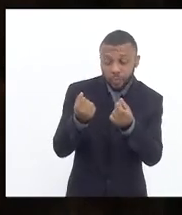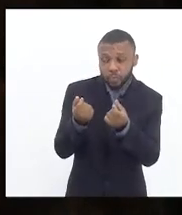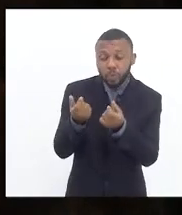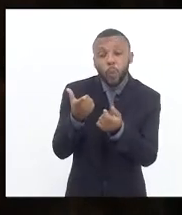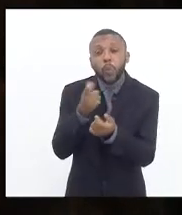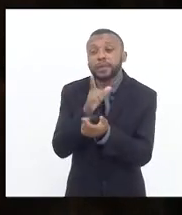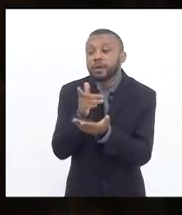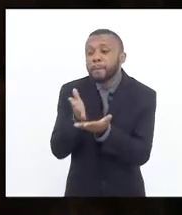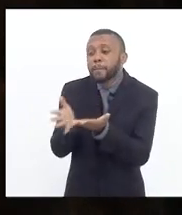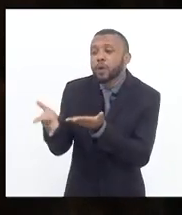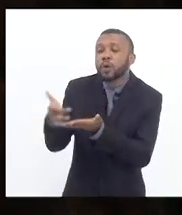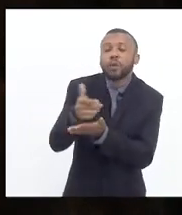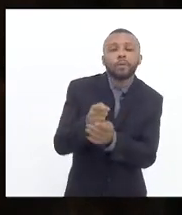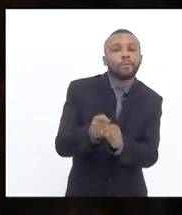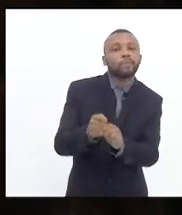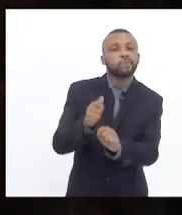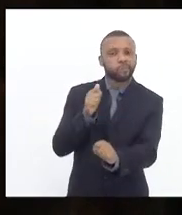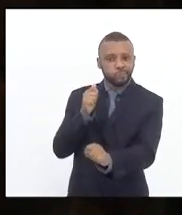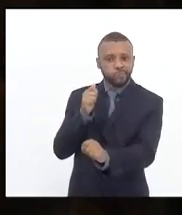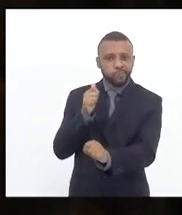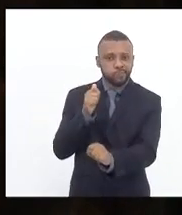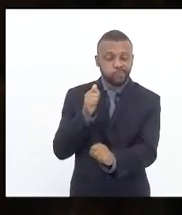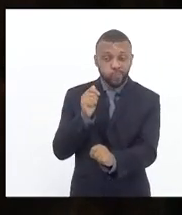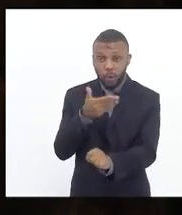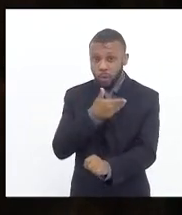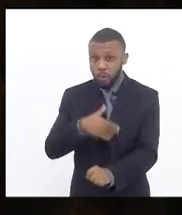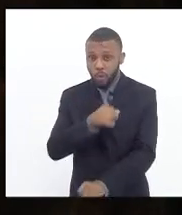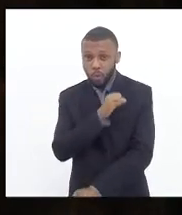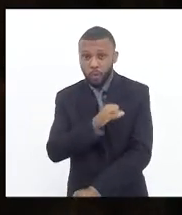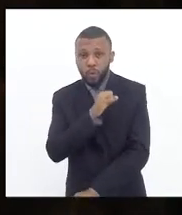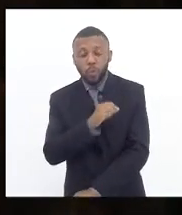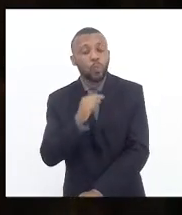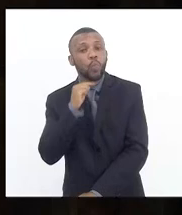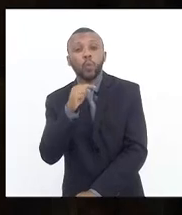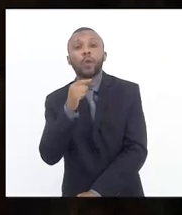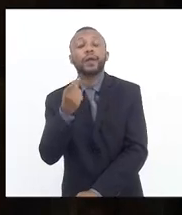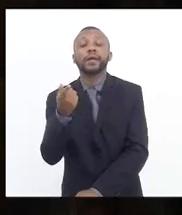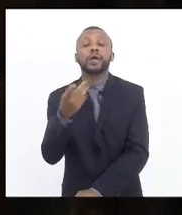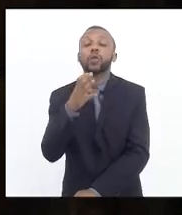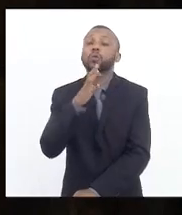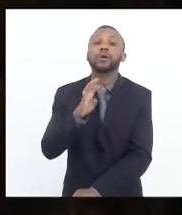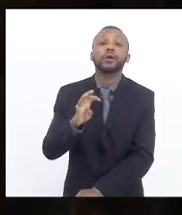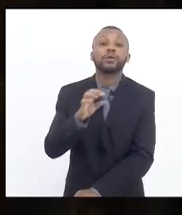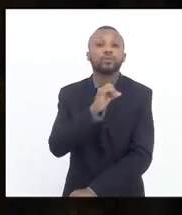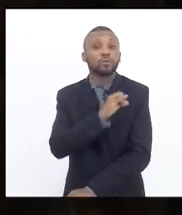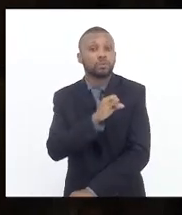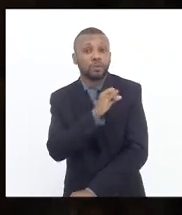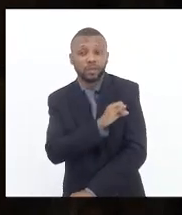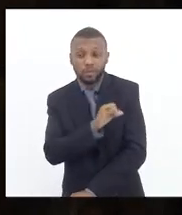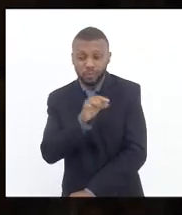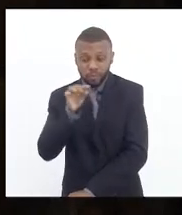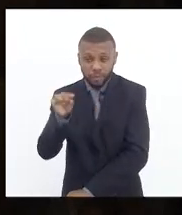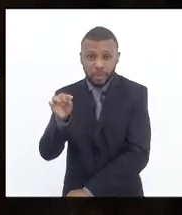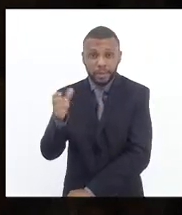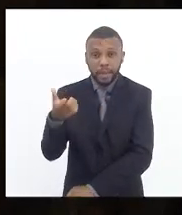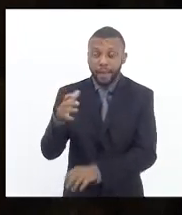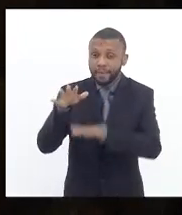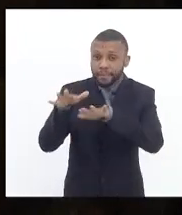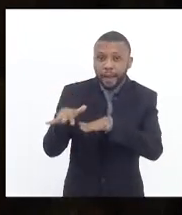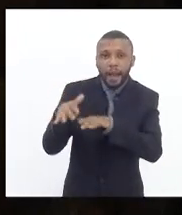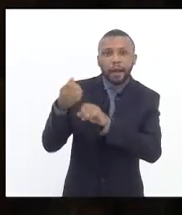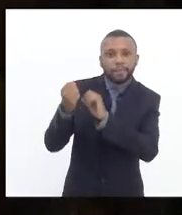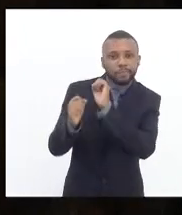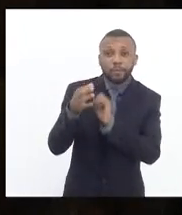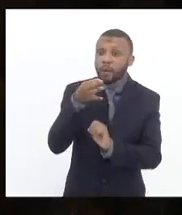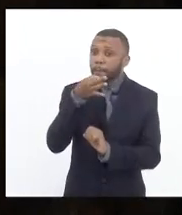esse estado não faz dinheiro há muito tempo eu não conheço nenhum empresário que queira ficar no Rio de Janeiro e aí também